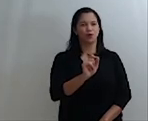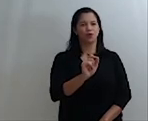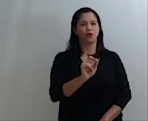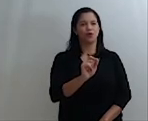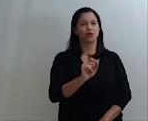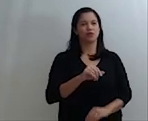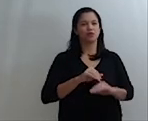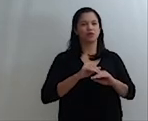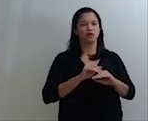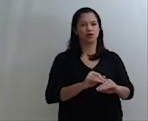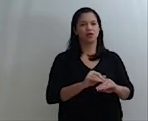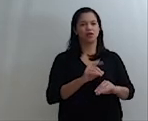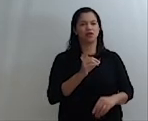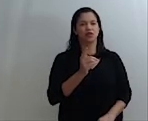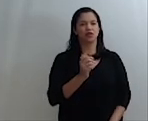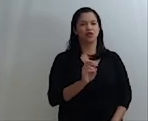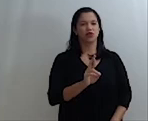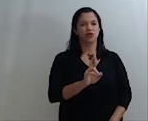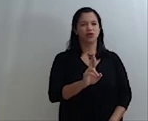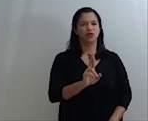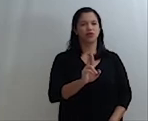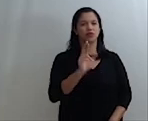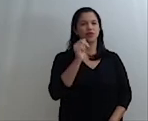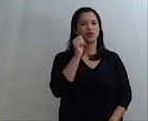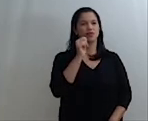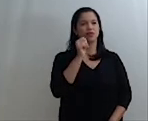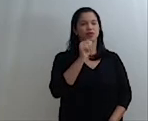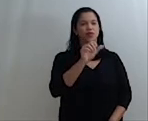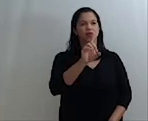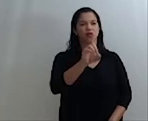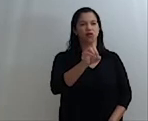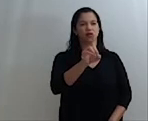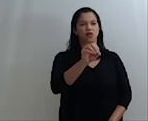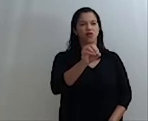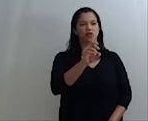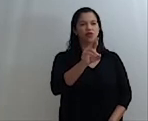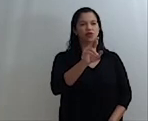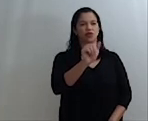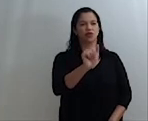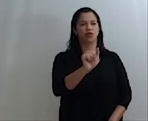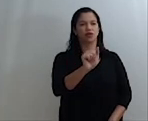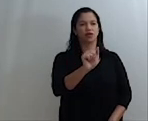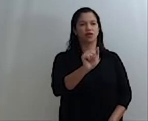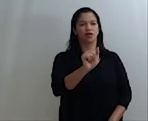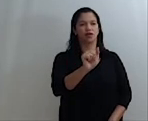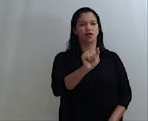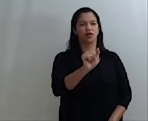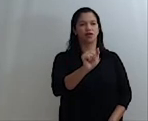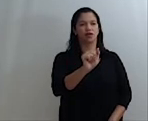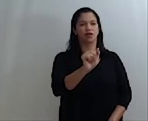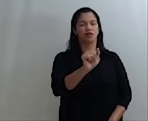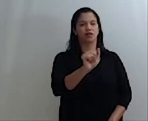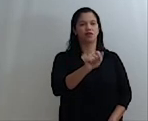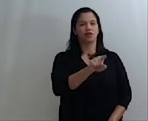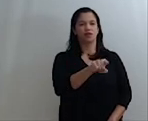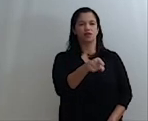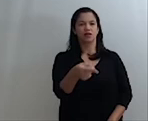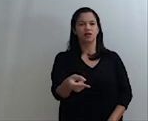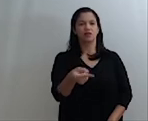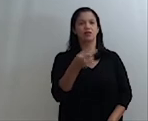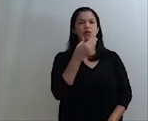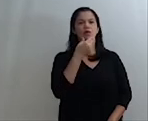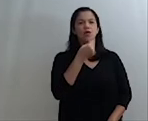pela dout Dora Marzo Cavalcante e tem aqui também escrit Dr Tiago e